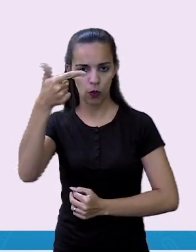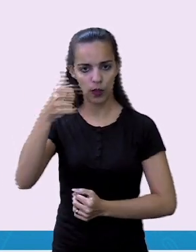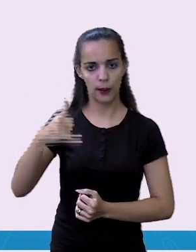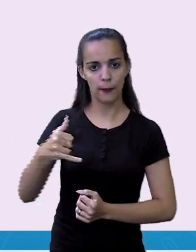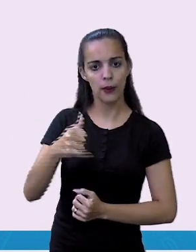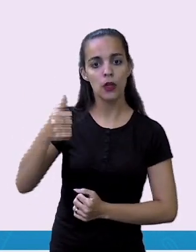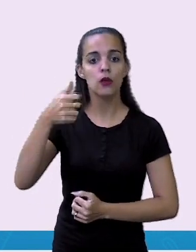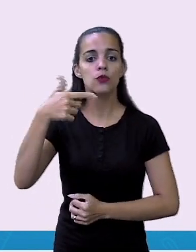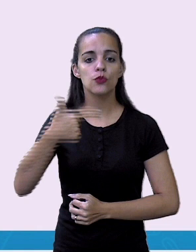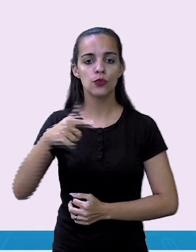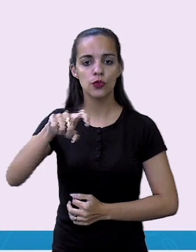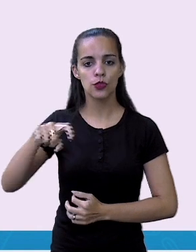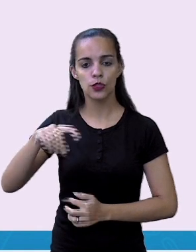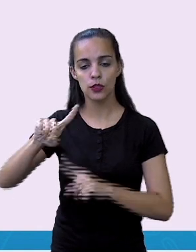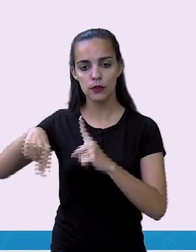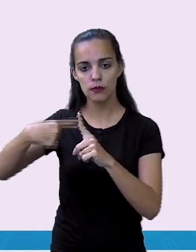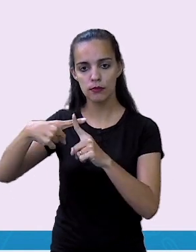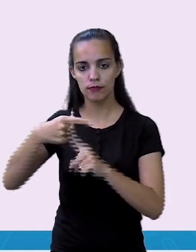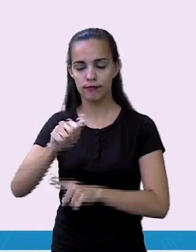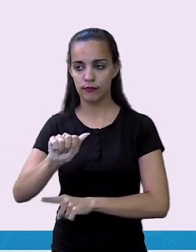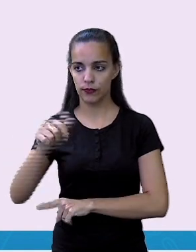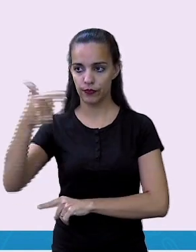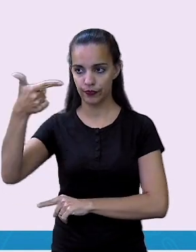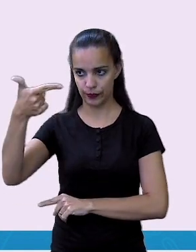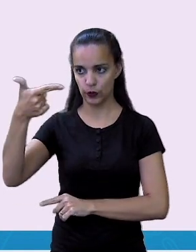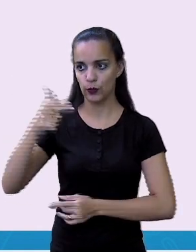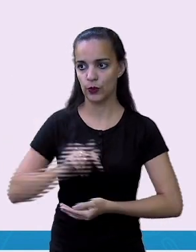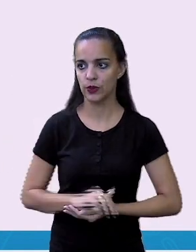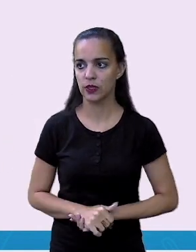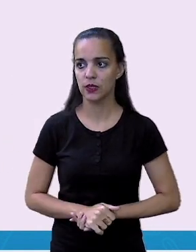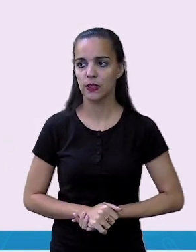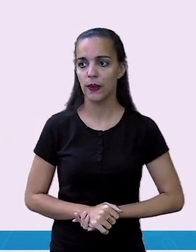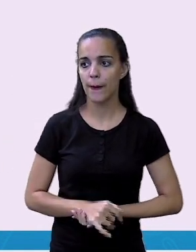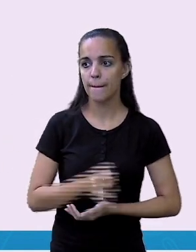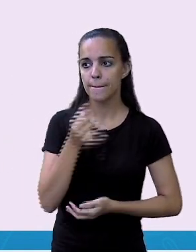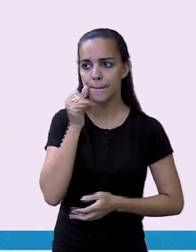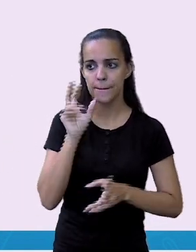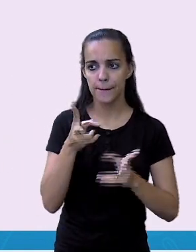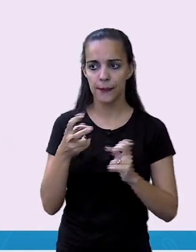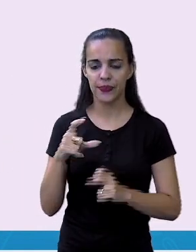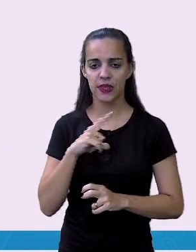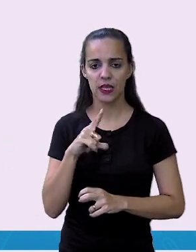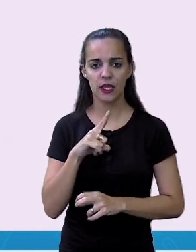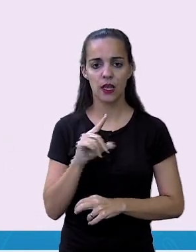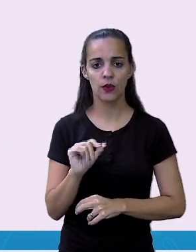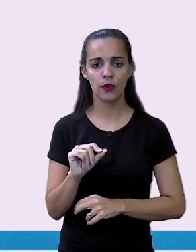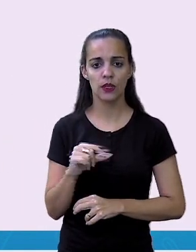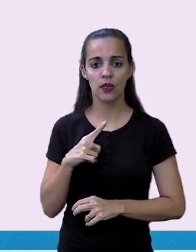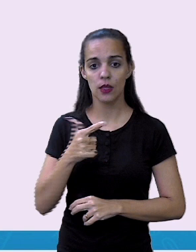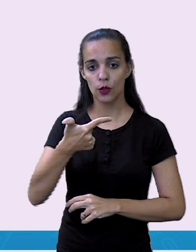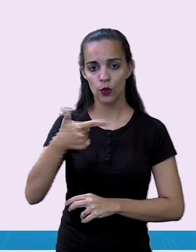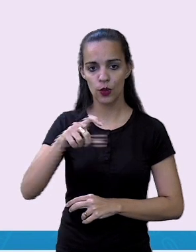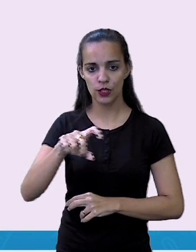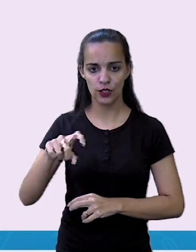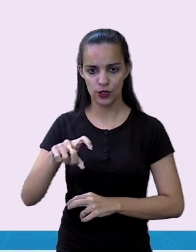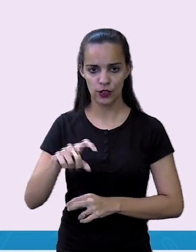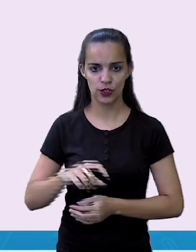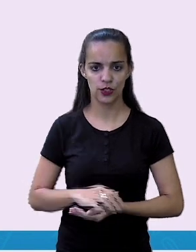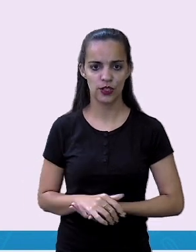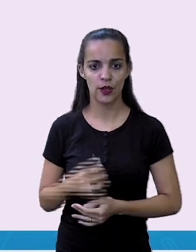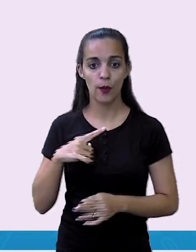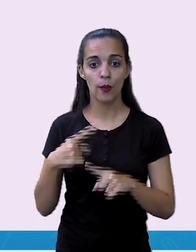E. Olha só, o quadrado do primeiro menos 2 vezes